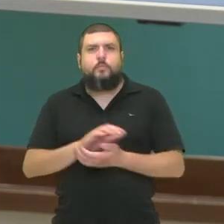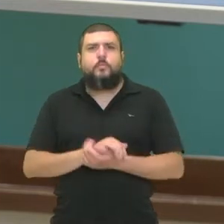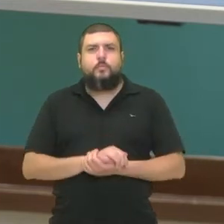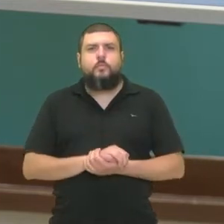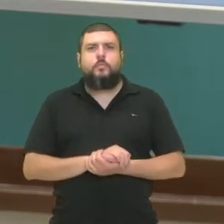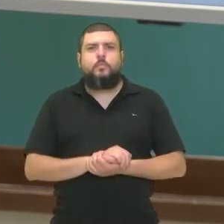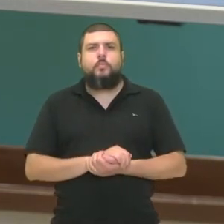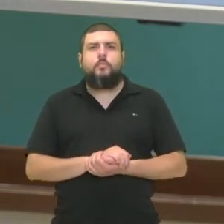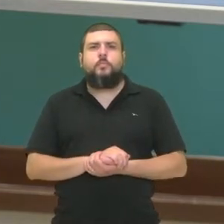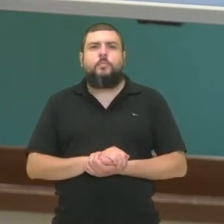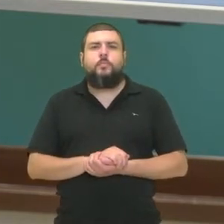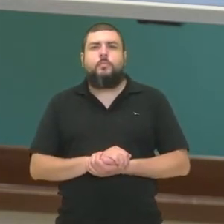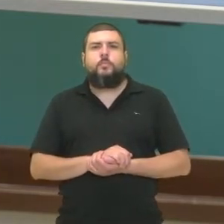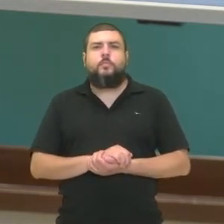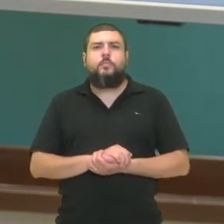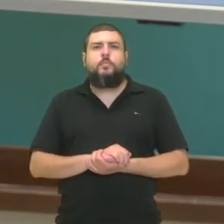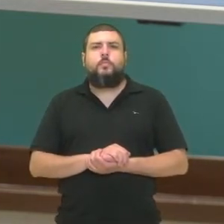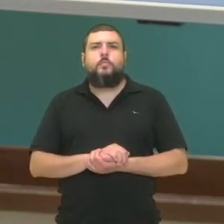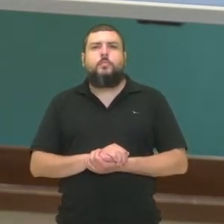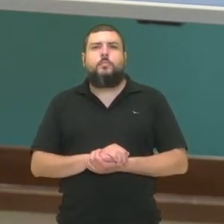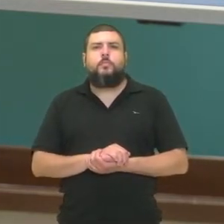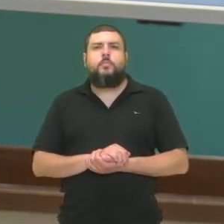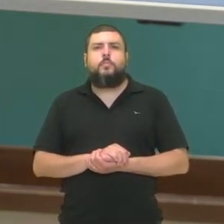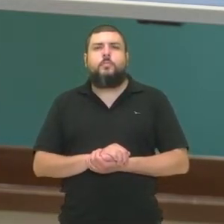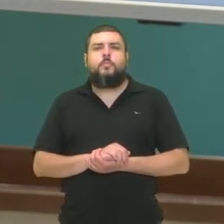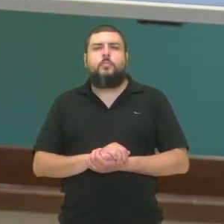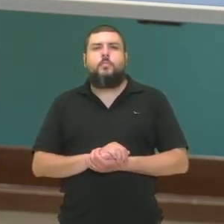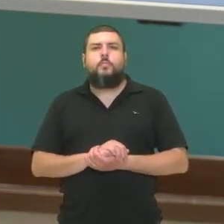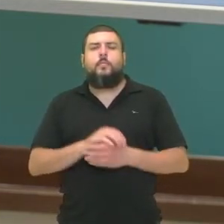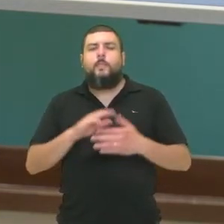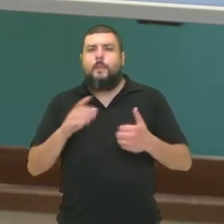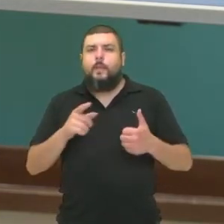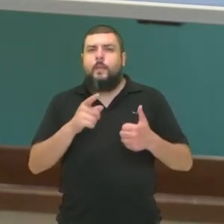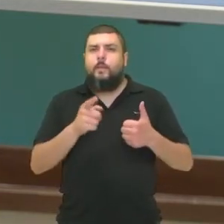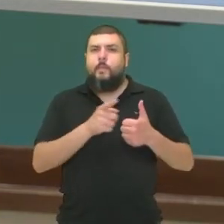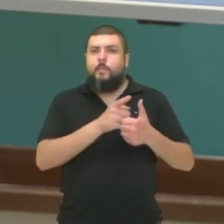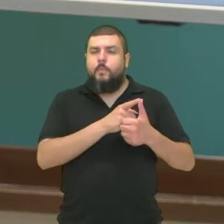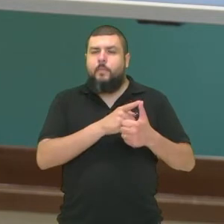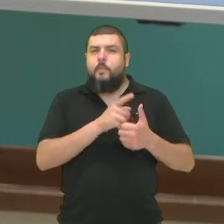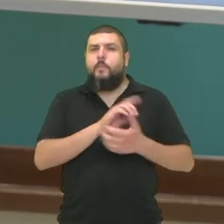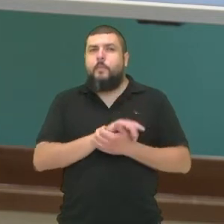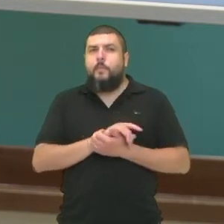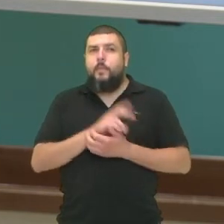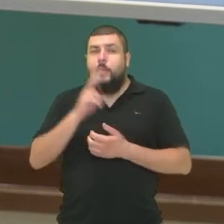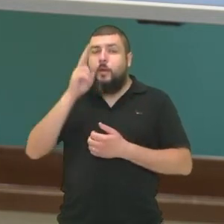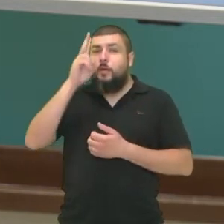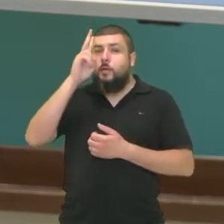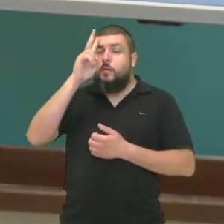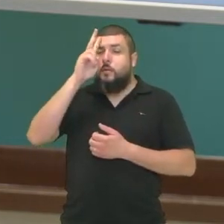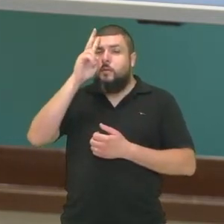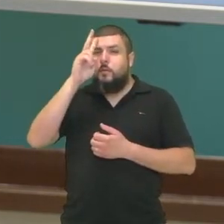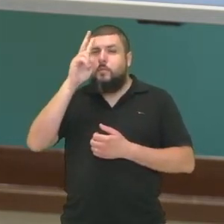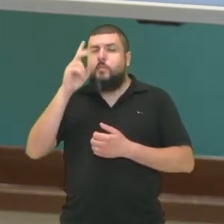na geometria analítica. Então, vamos primeiro lembrar exatamente sobre essas condições.